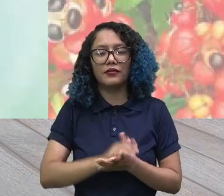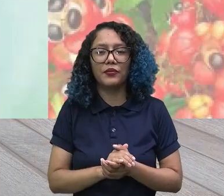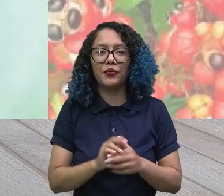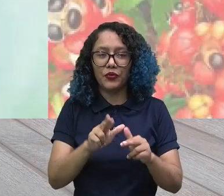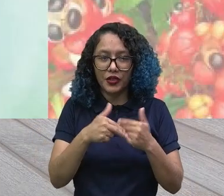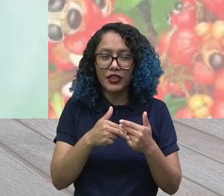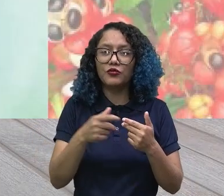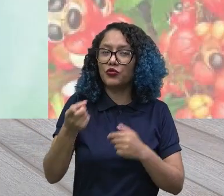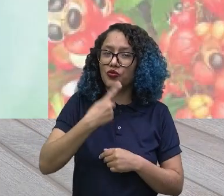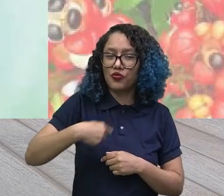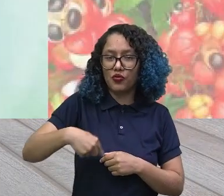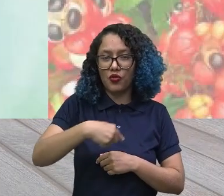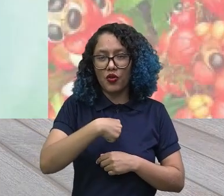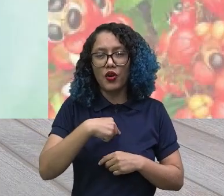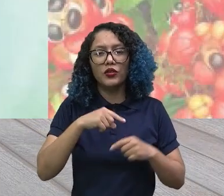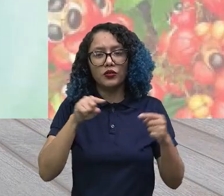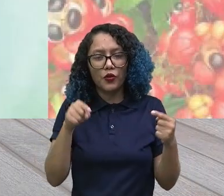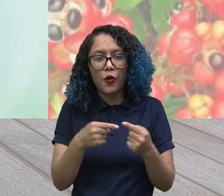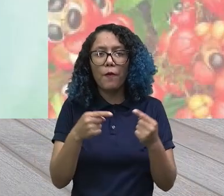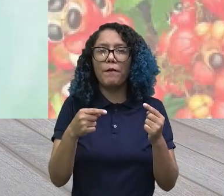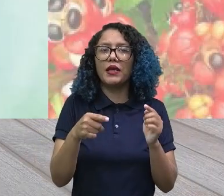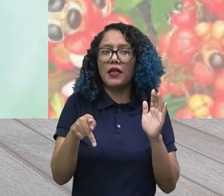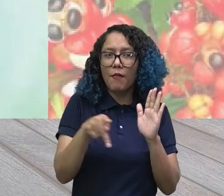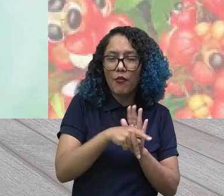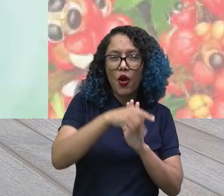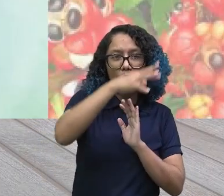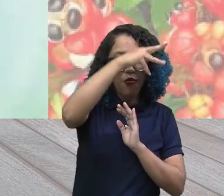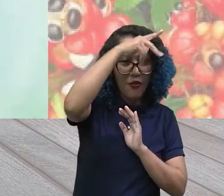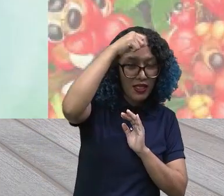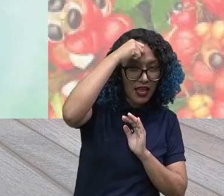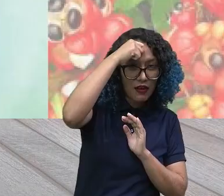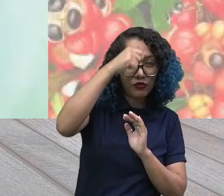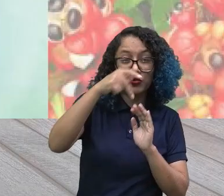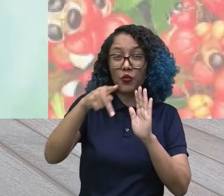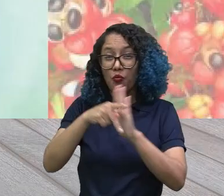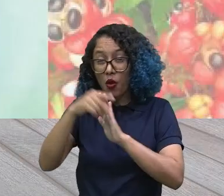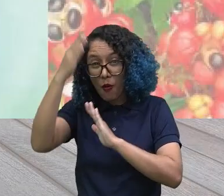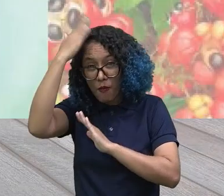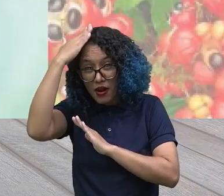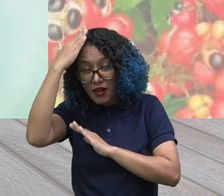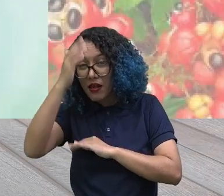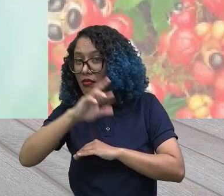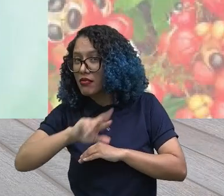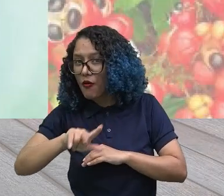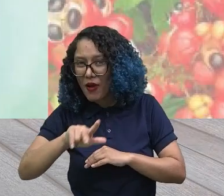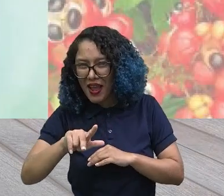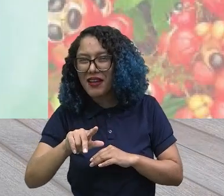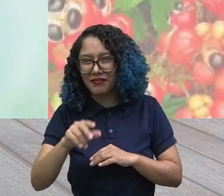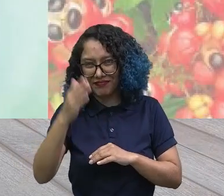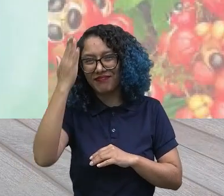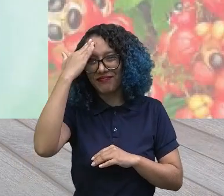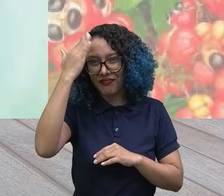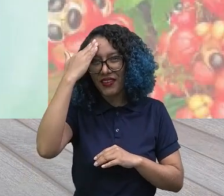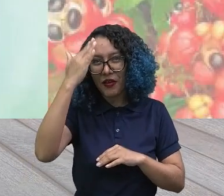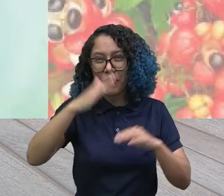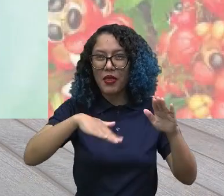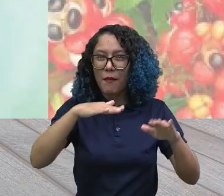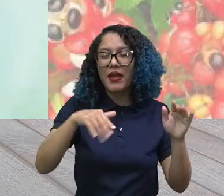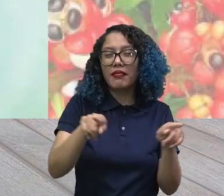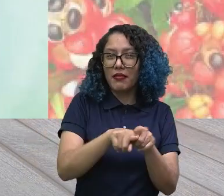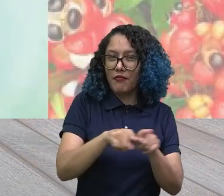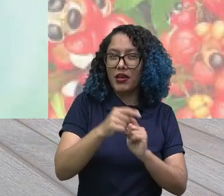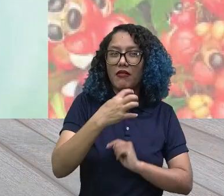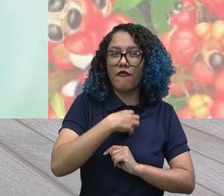que faz a gente ser manauara e não paraense, né? Ou então, não catarinense, não é isso? É isso mesmo, e isso acaba